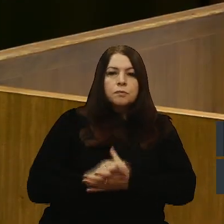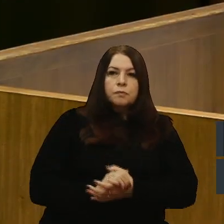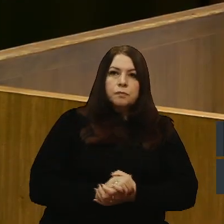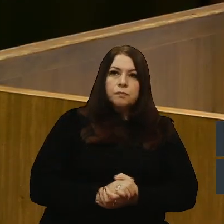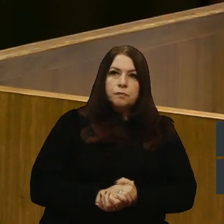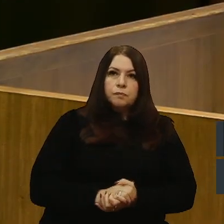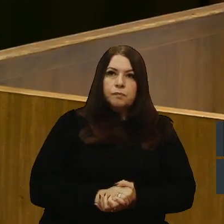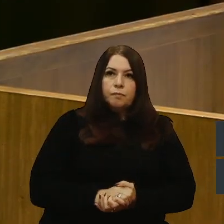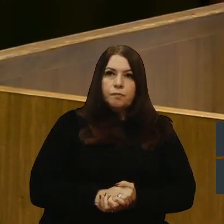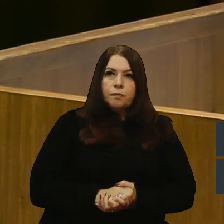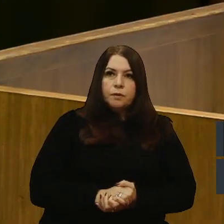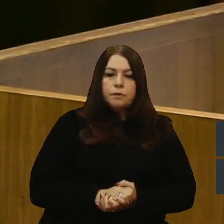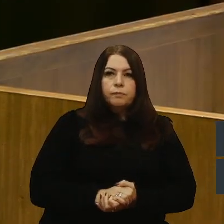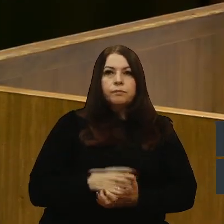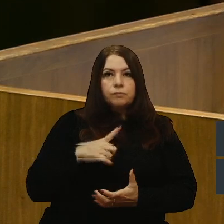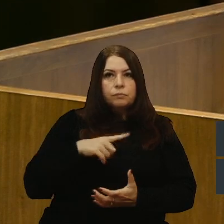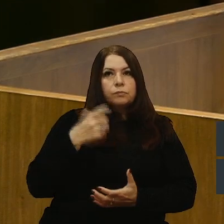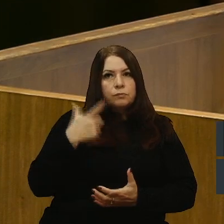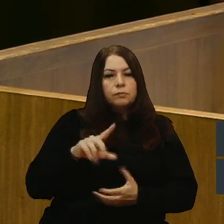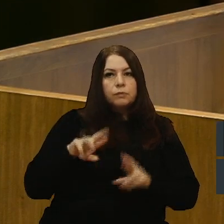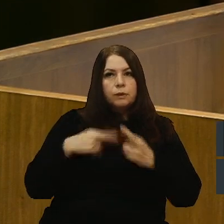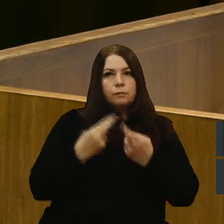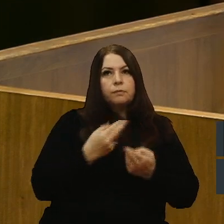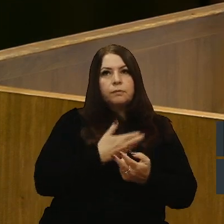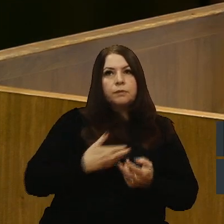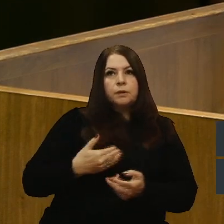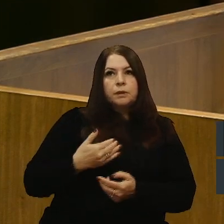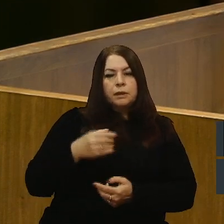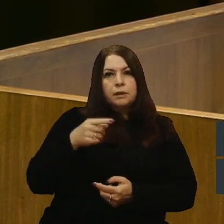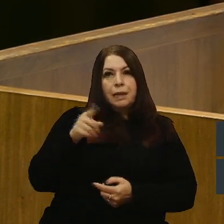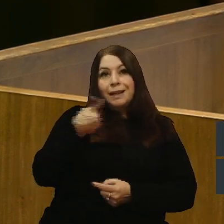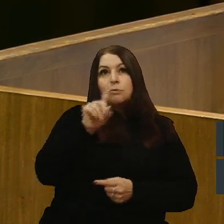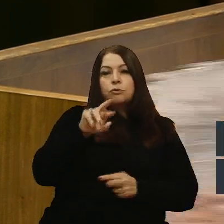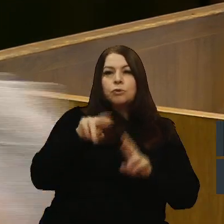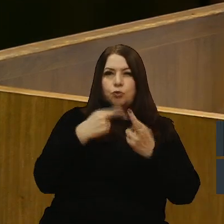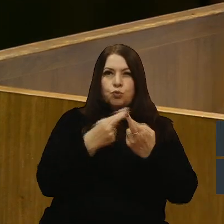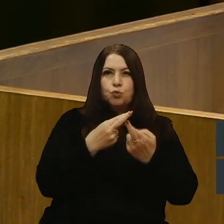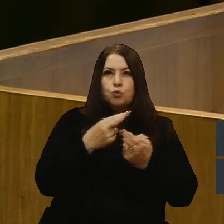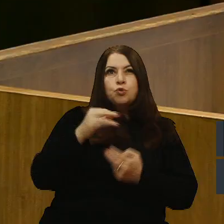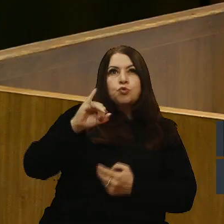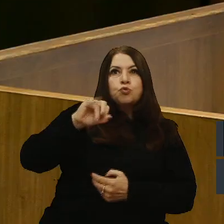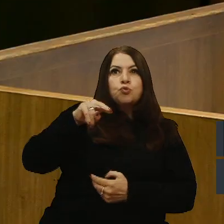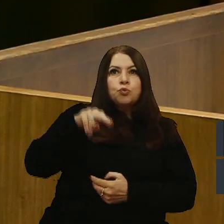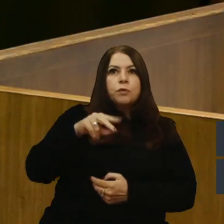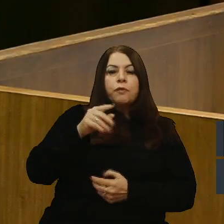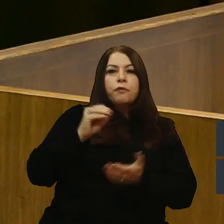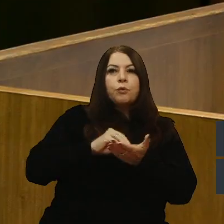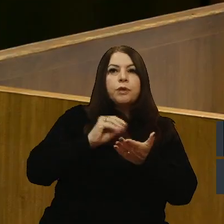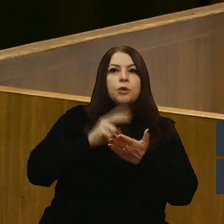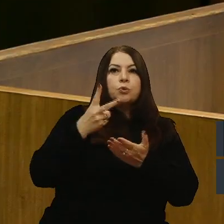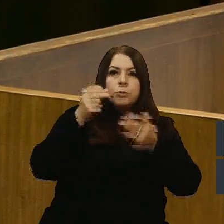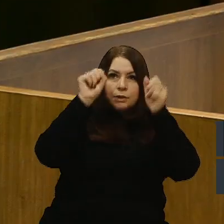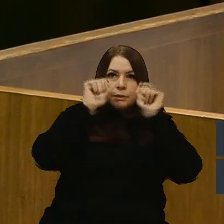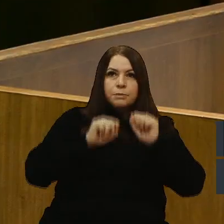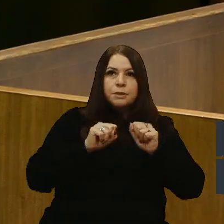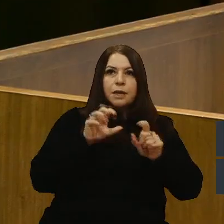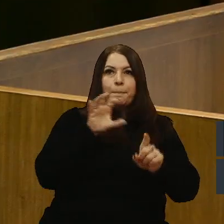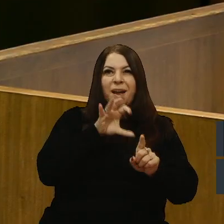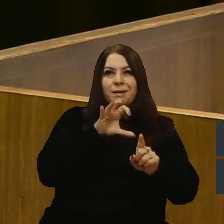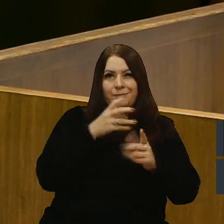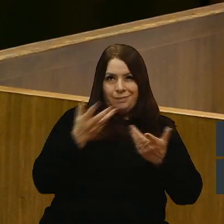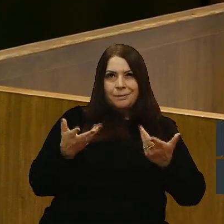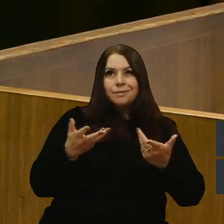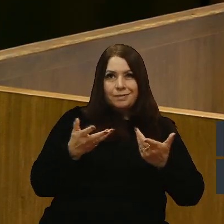E terá uma nova audiência agora em junho, porque faltaram 2 testemunhas do caso de ameaça e